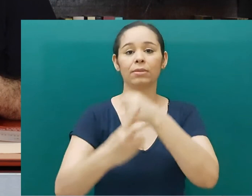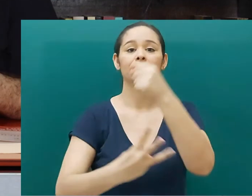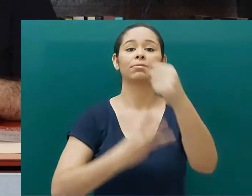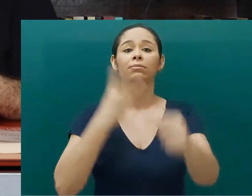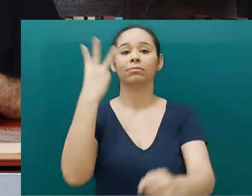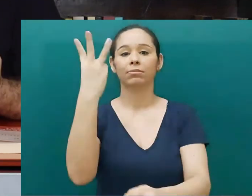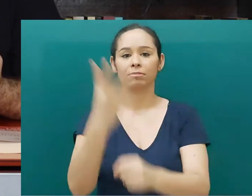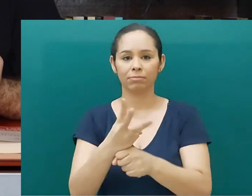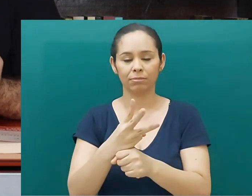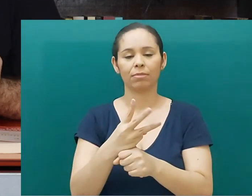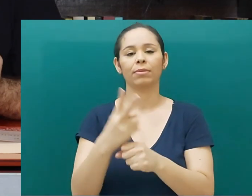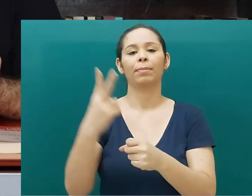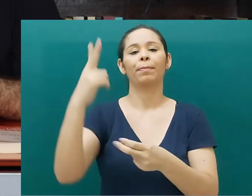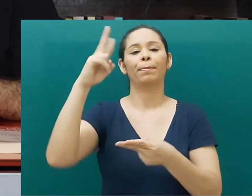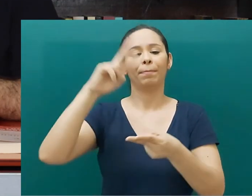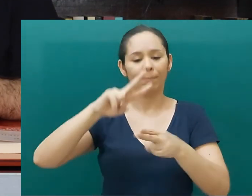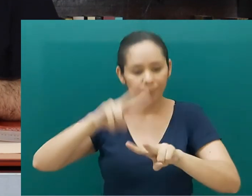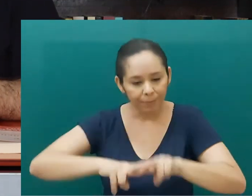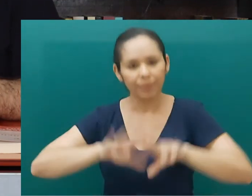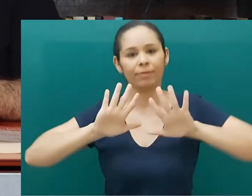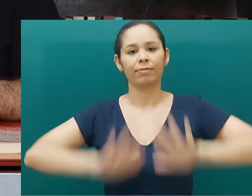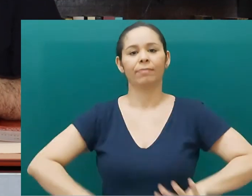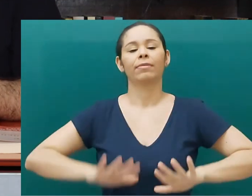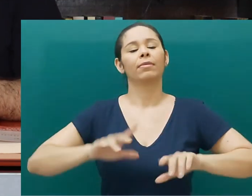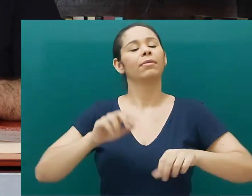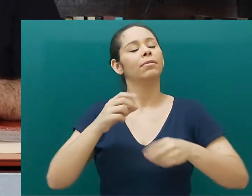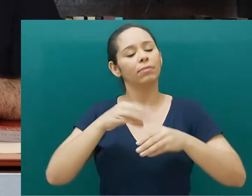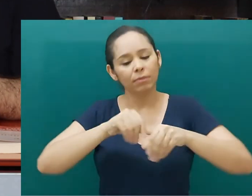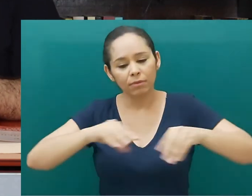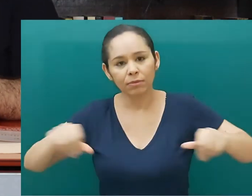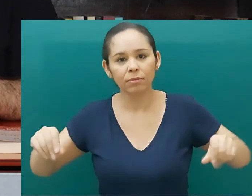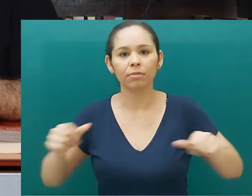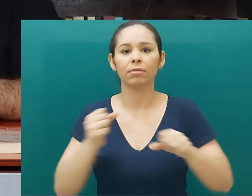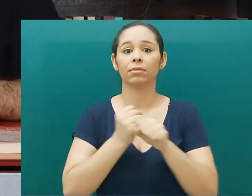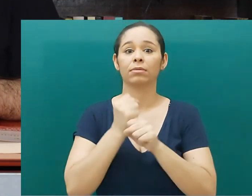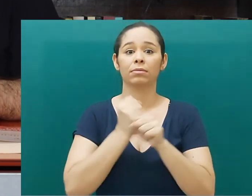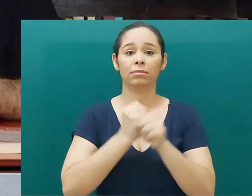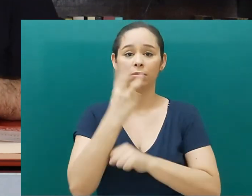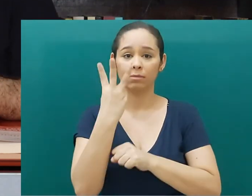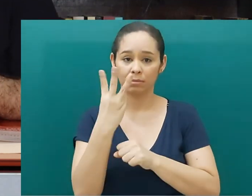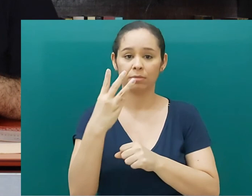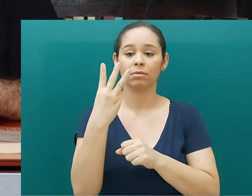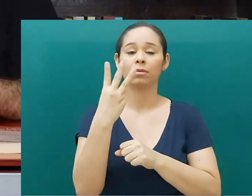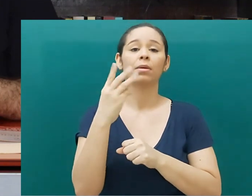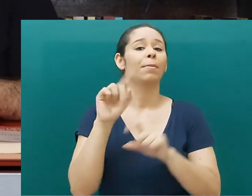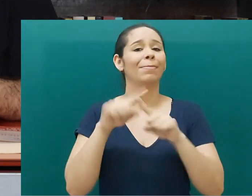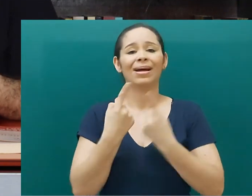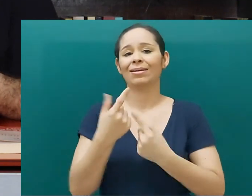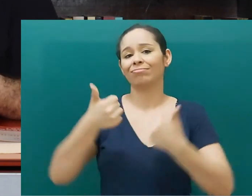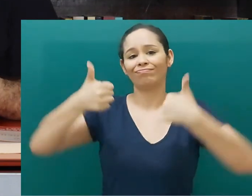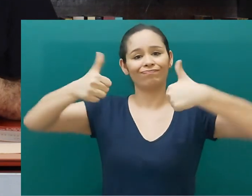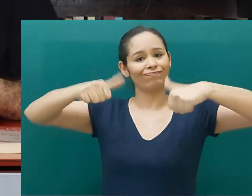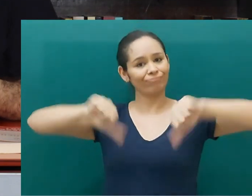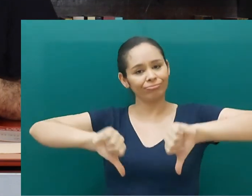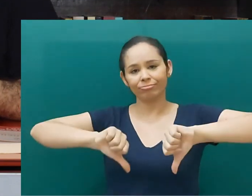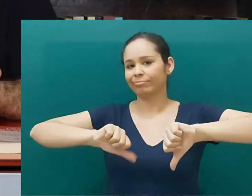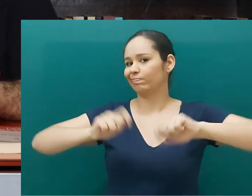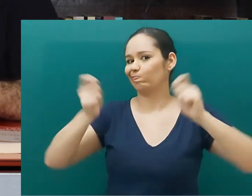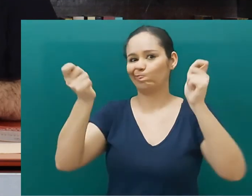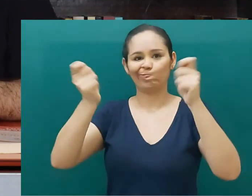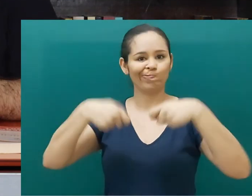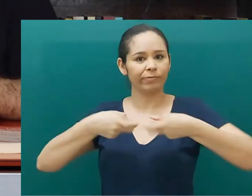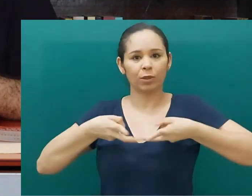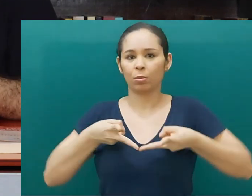um senhor, para um maître. Esse contrato de 36 meses não deu certo, não